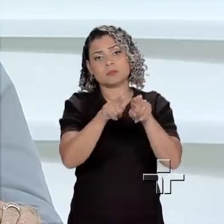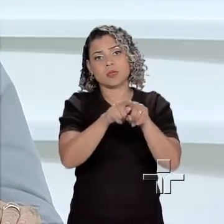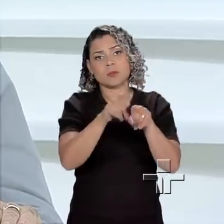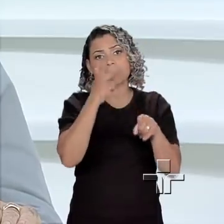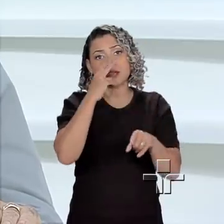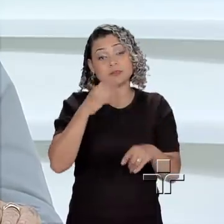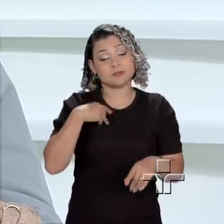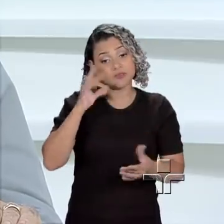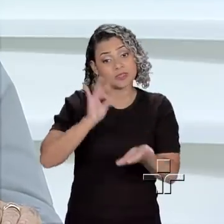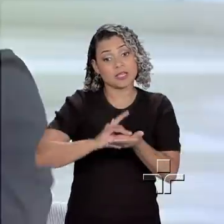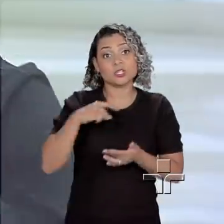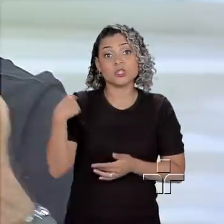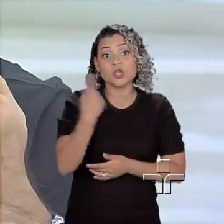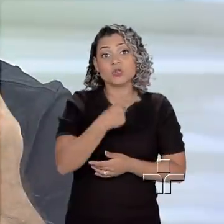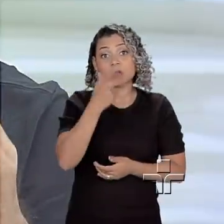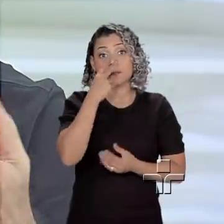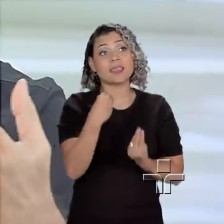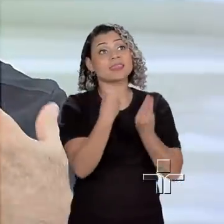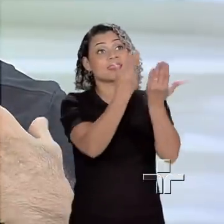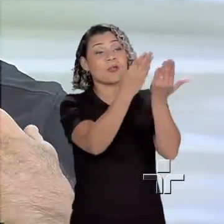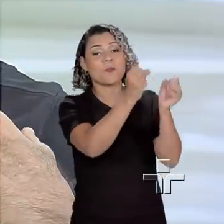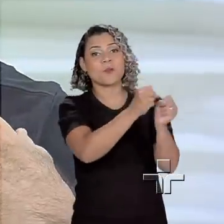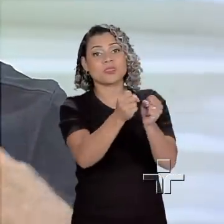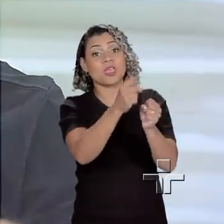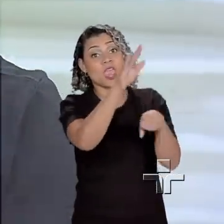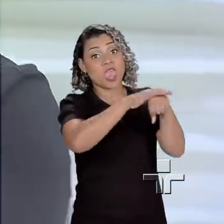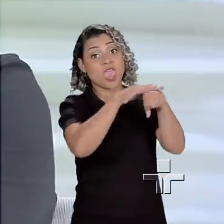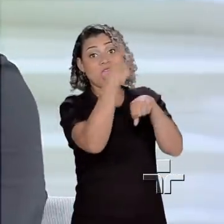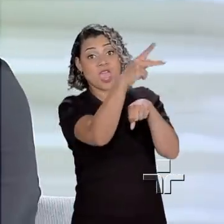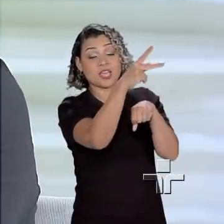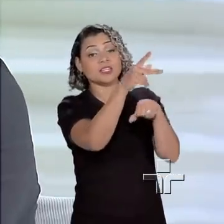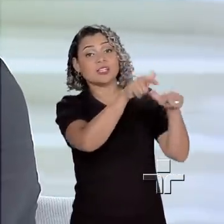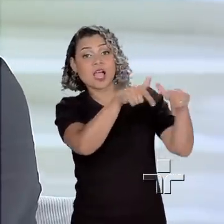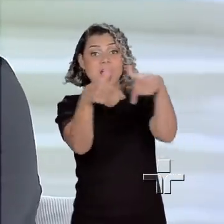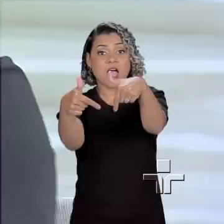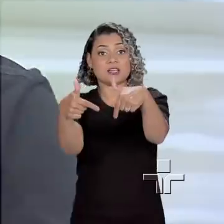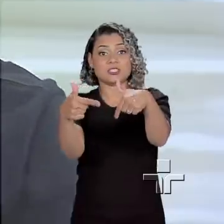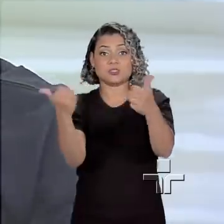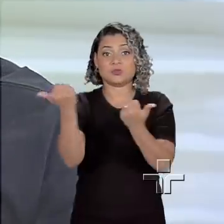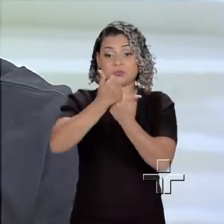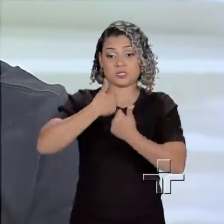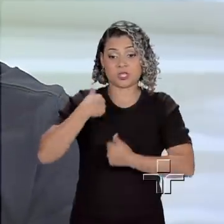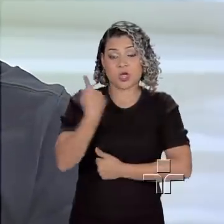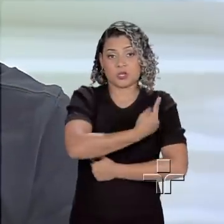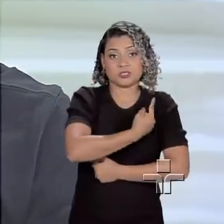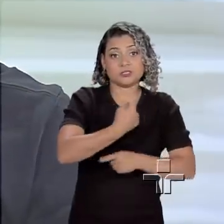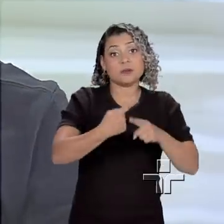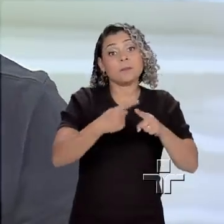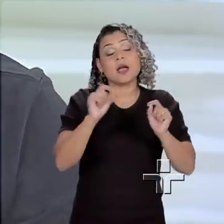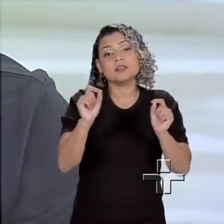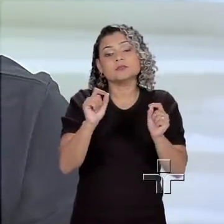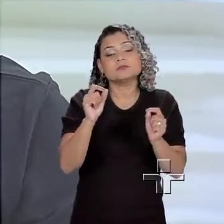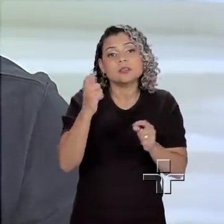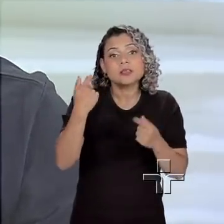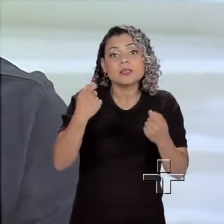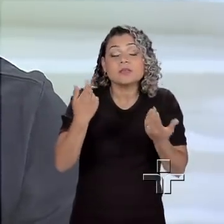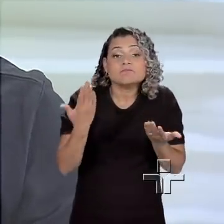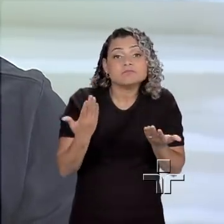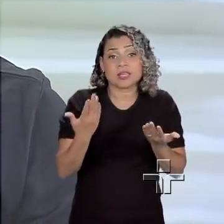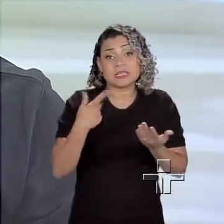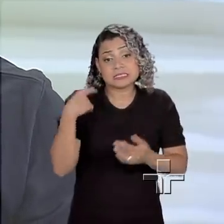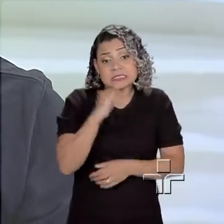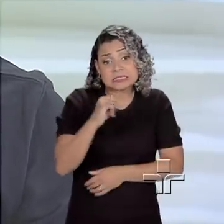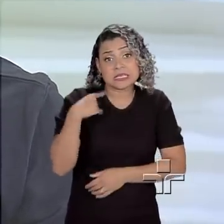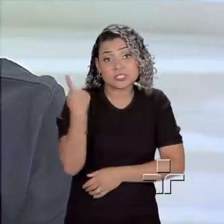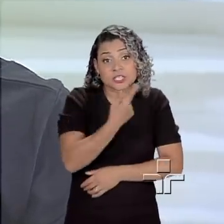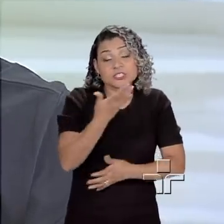gente entregou o poder de fazer certas coisas por nós. Mas uma vez tendo feito isso, ele passa a ter ideias próprias. Então, se a gente